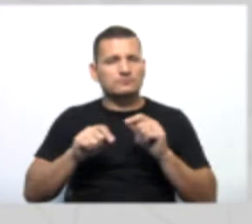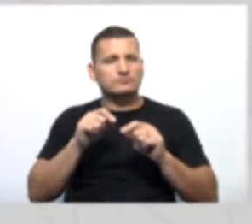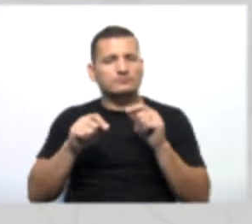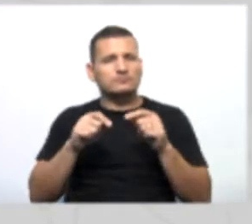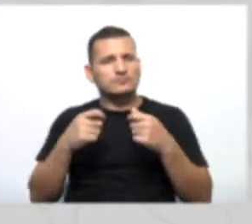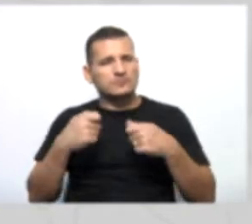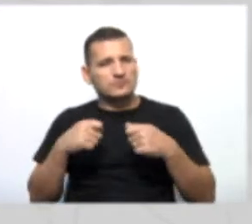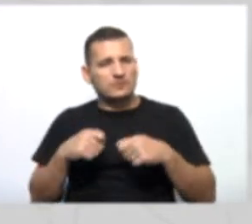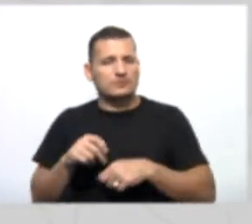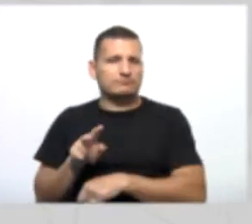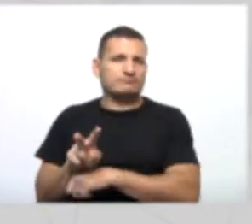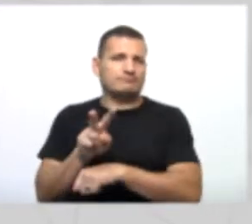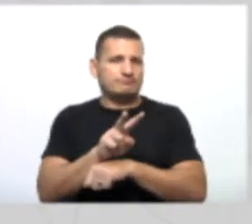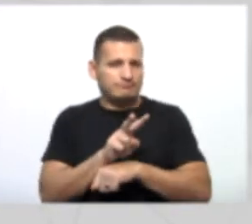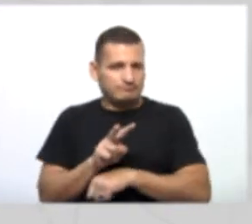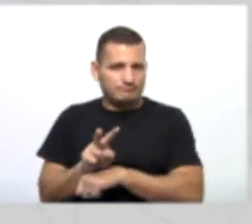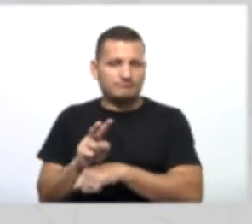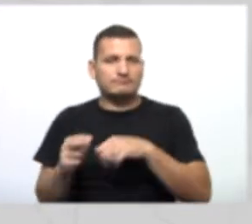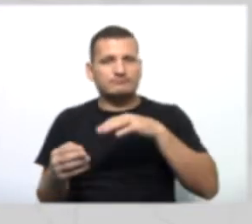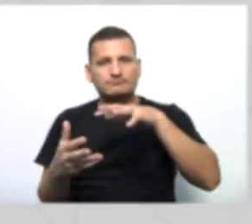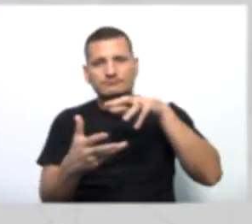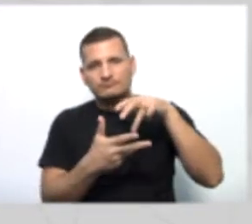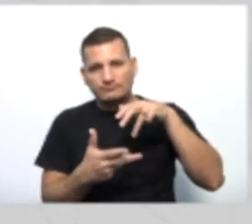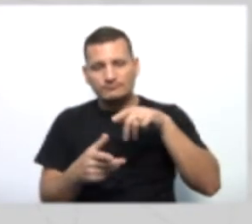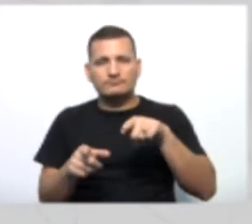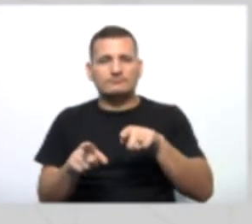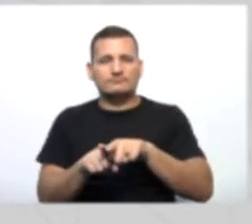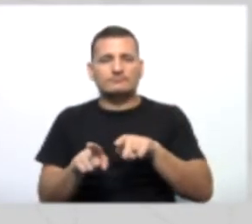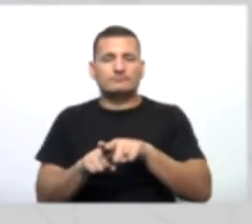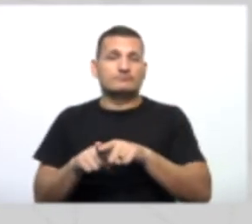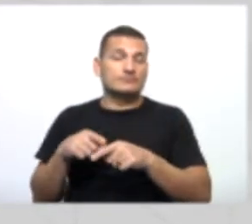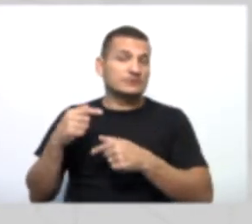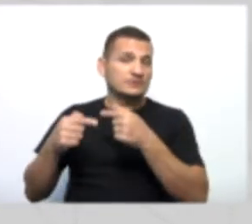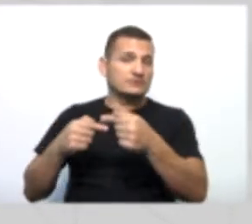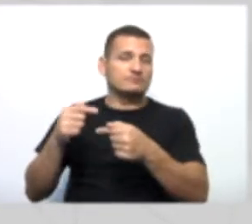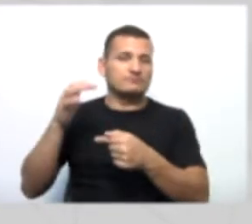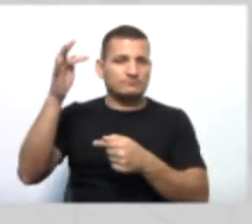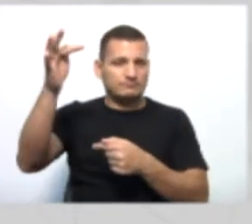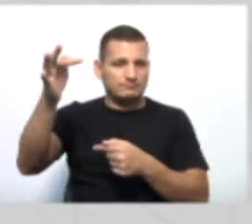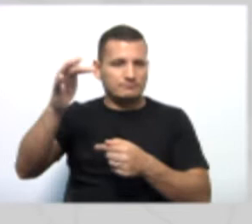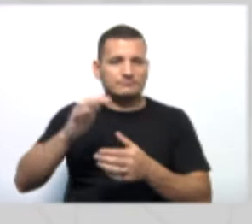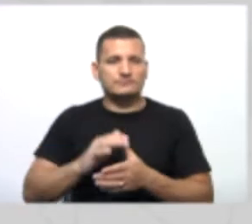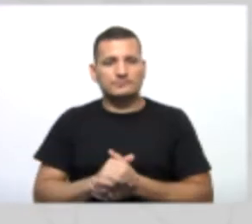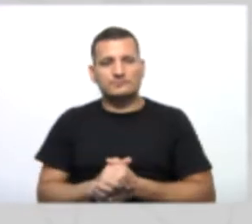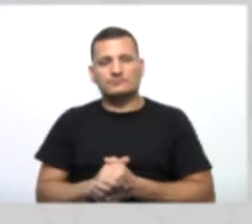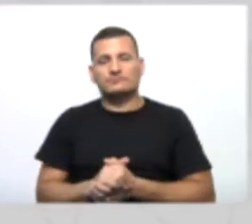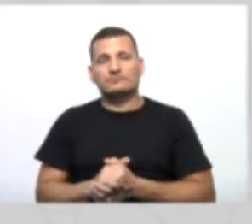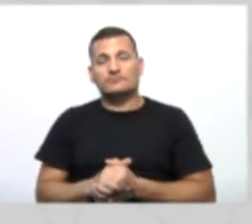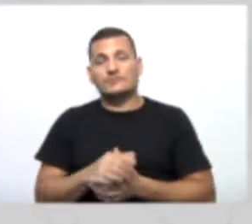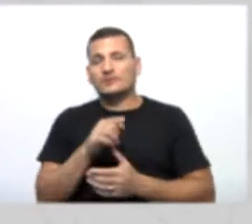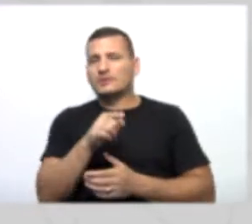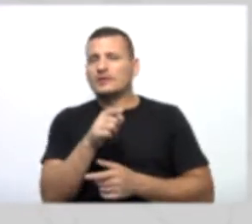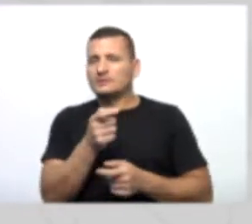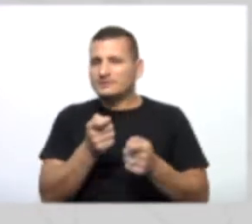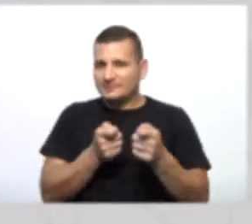de preservação do planeta, bem como das gerações vindouras. E aí, essa sustentabilidade